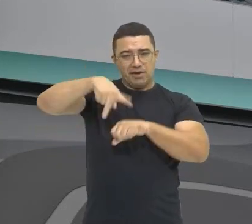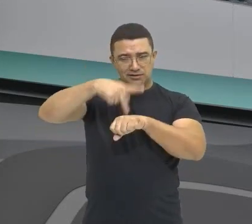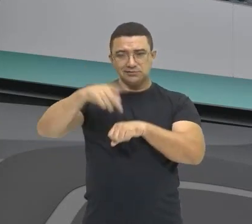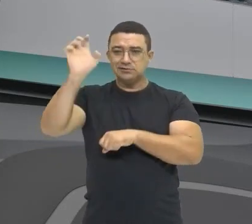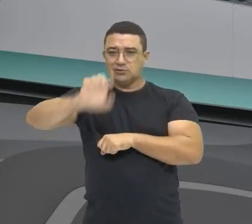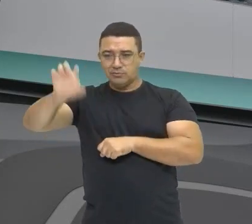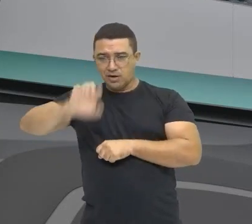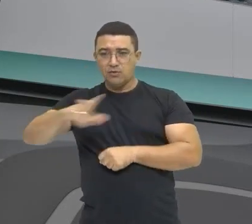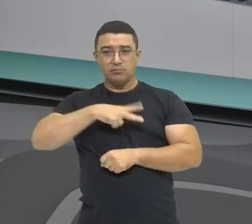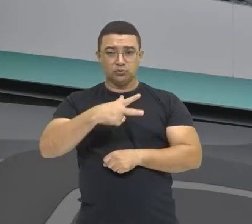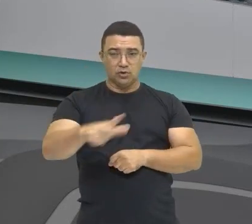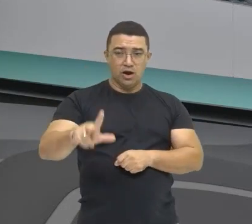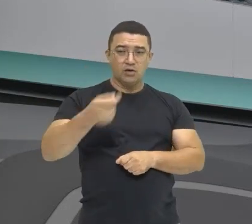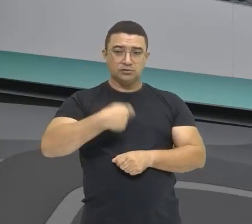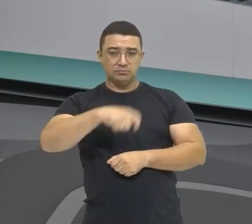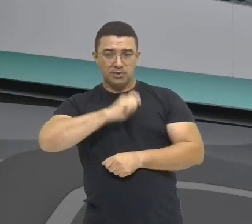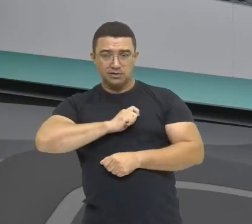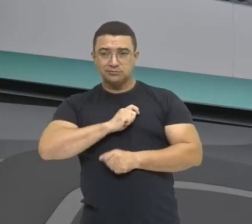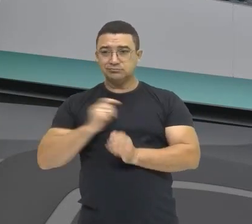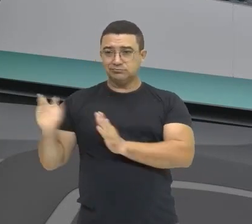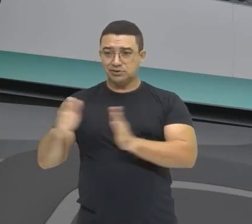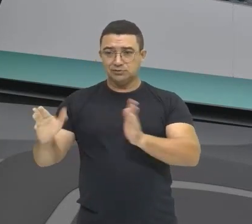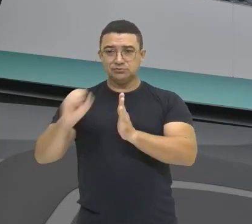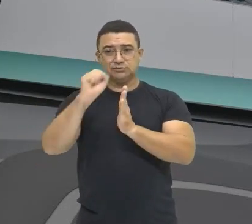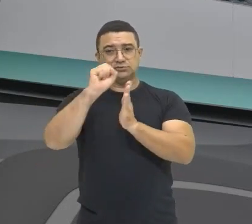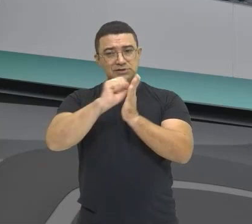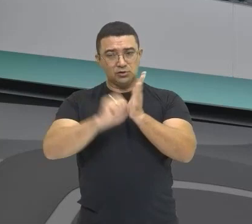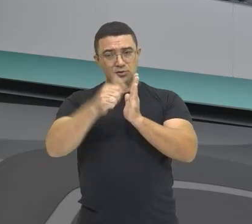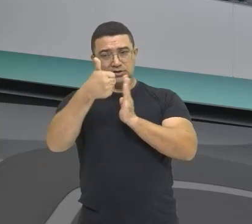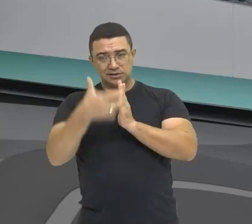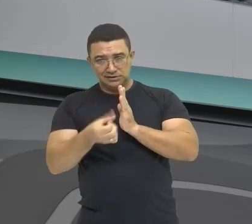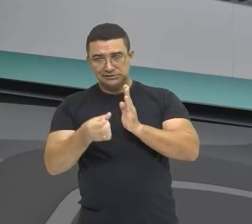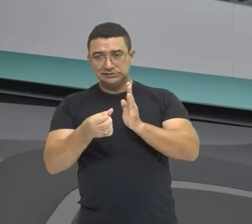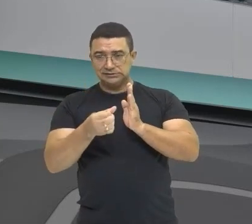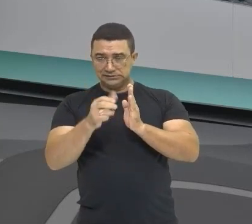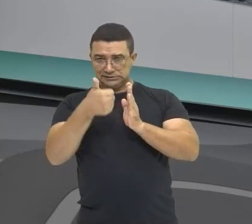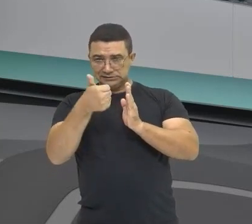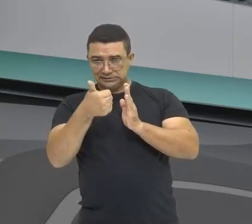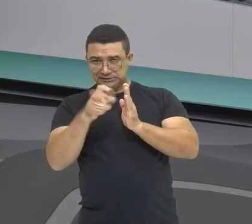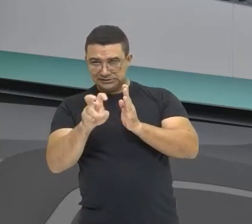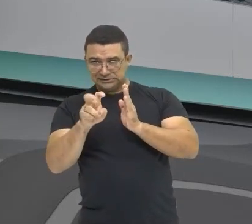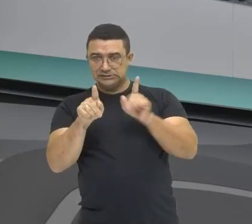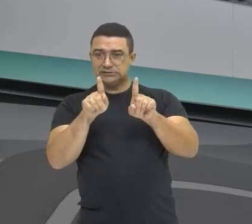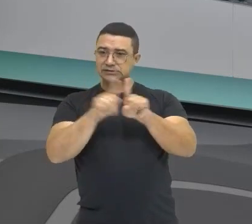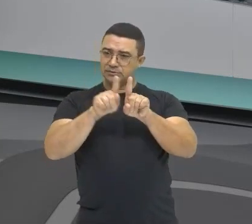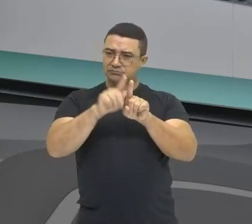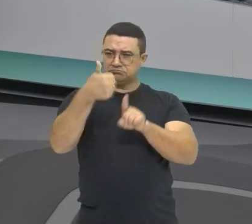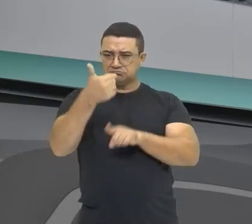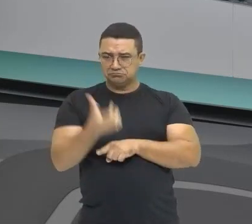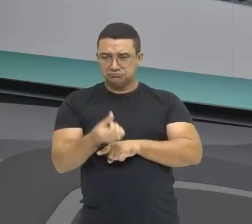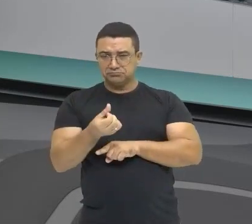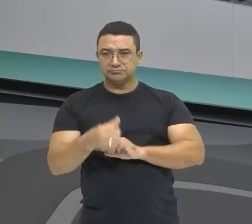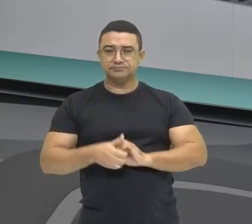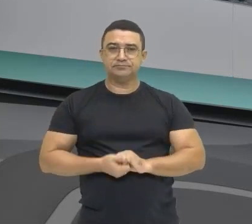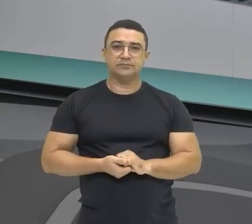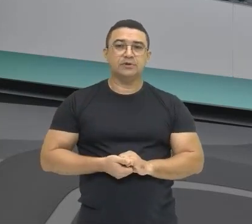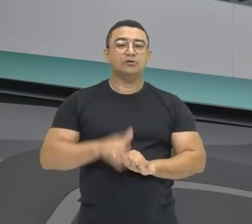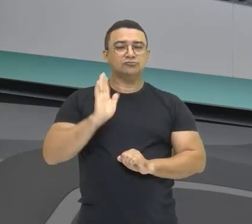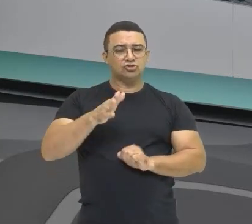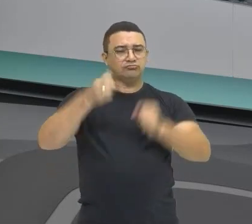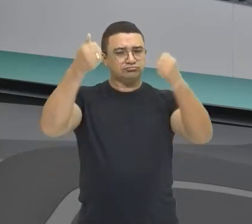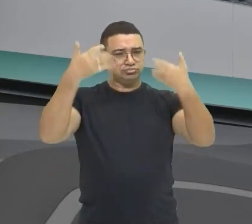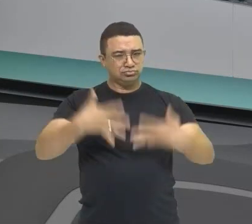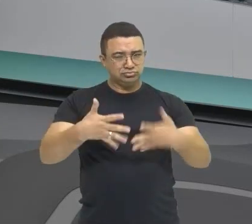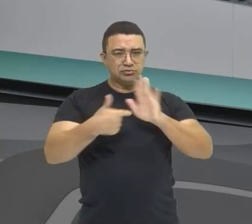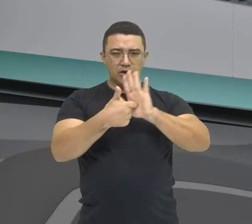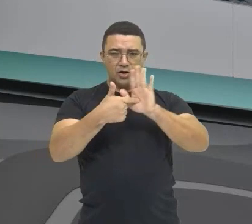Espanha, durante o quê? Durante os séculos XV e XVI. Então, já situamos o contexto